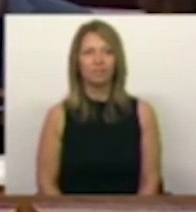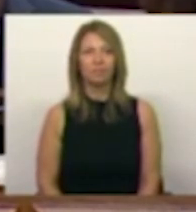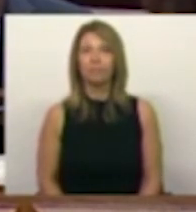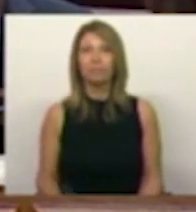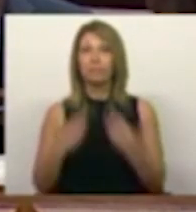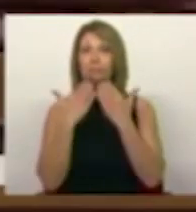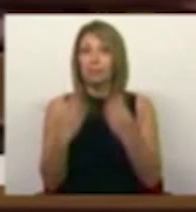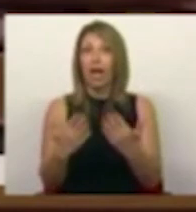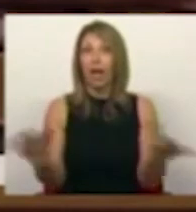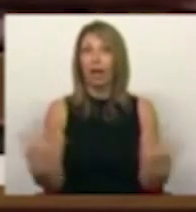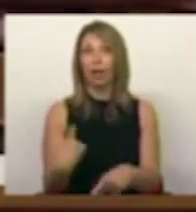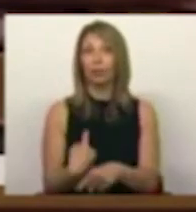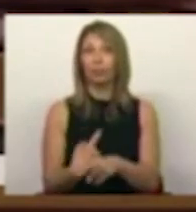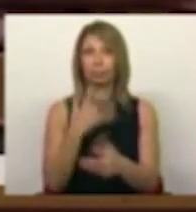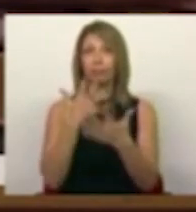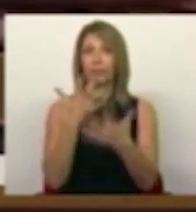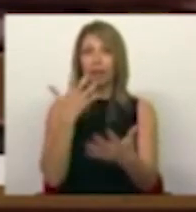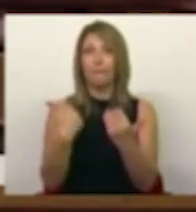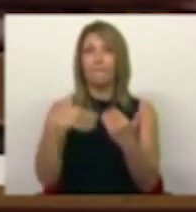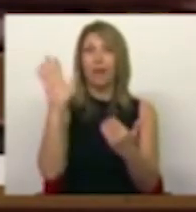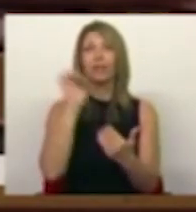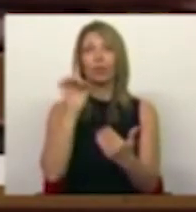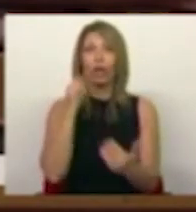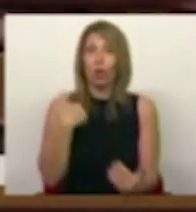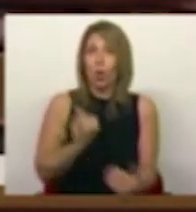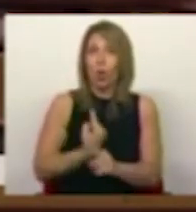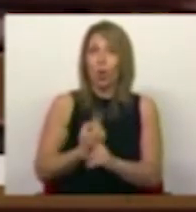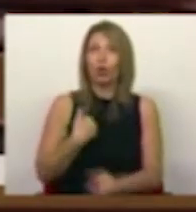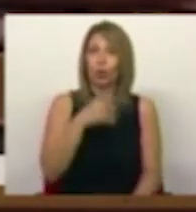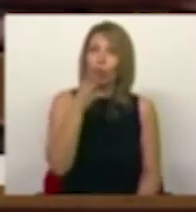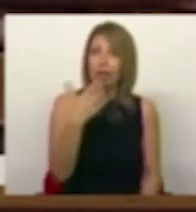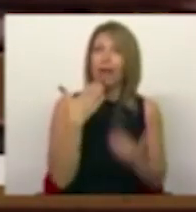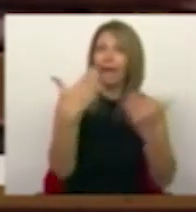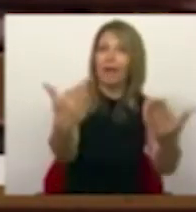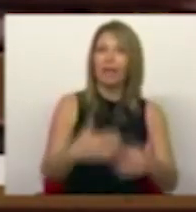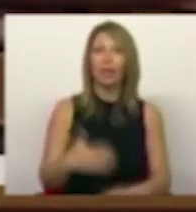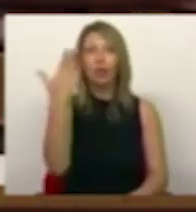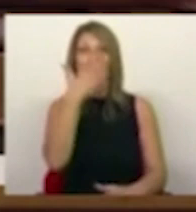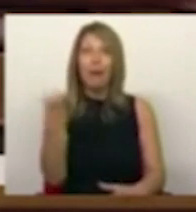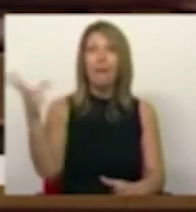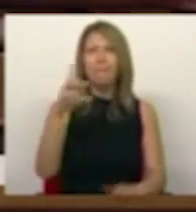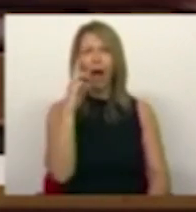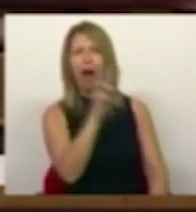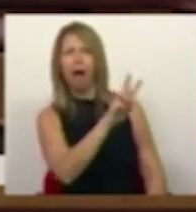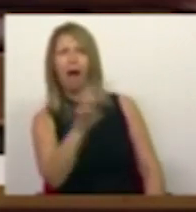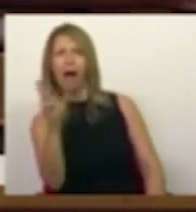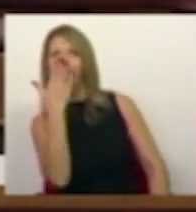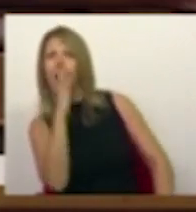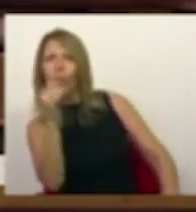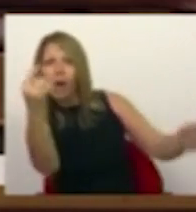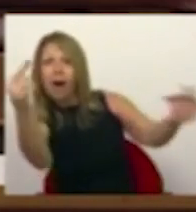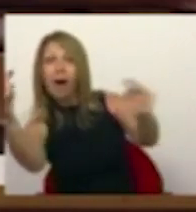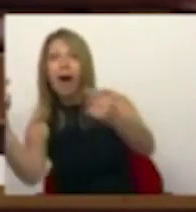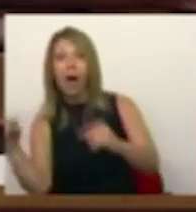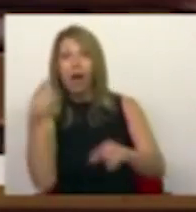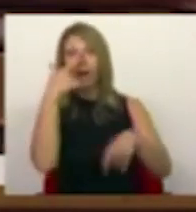Eu agradeço, aliás, que sublinhe mais a importância do que eu estou a dizer. Quanto mais reagirem, mais os